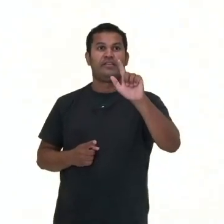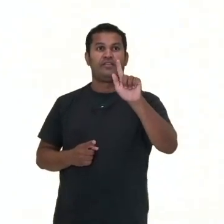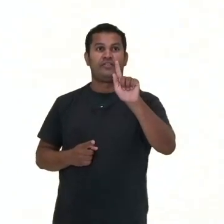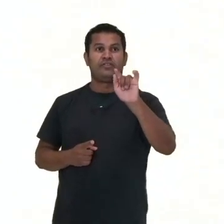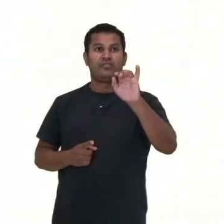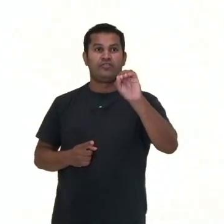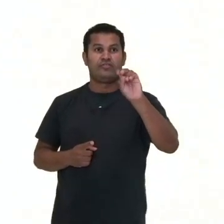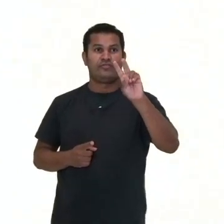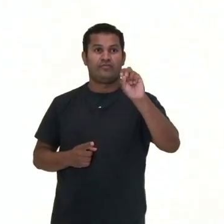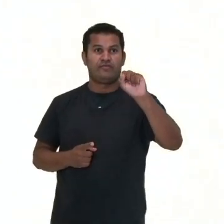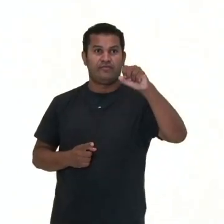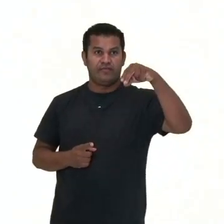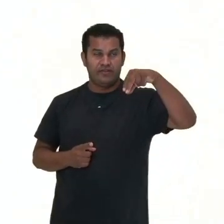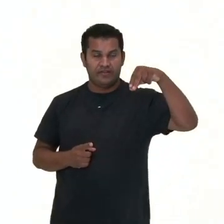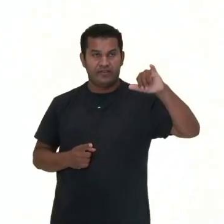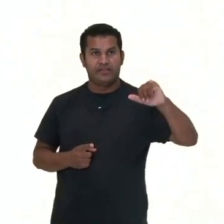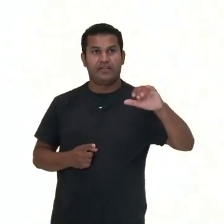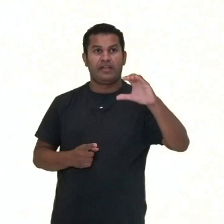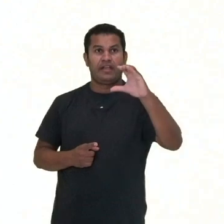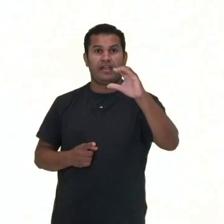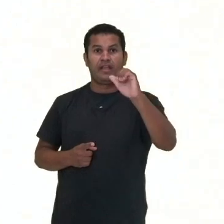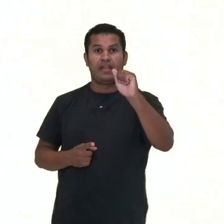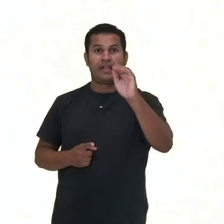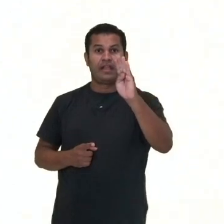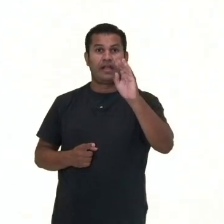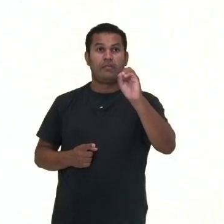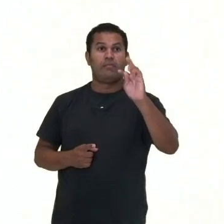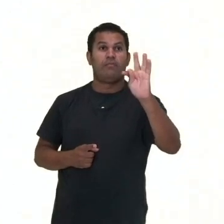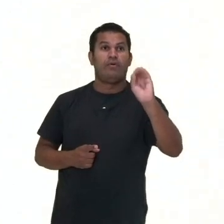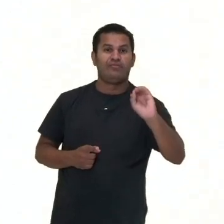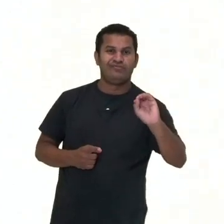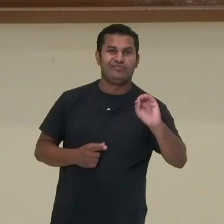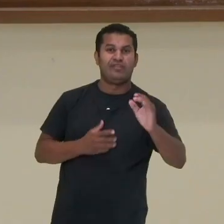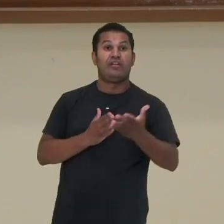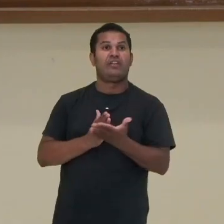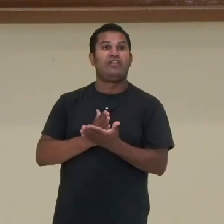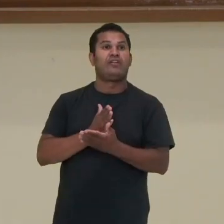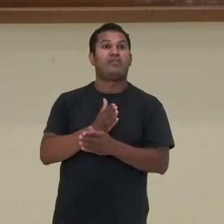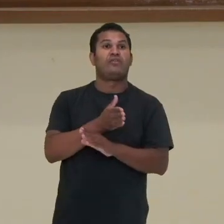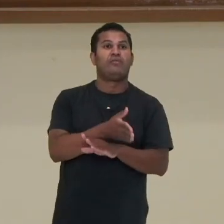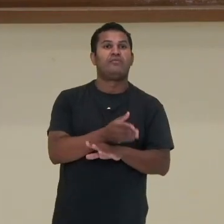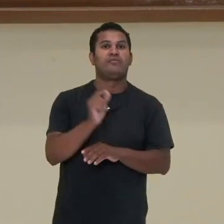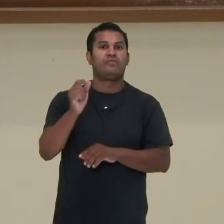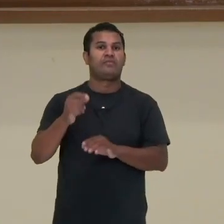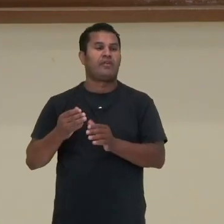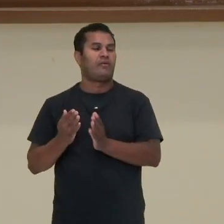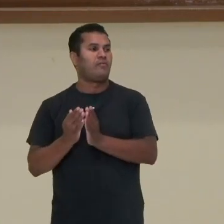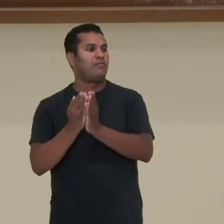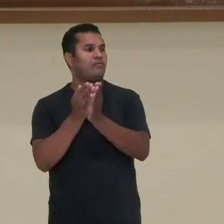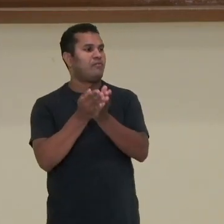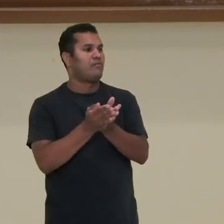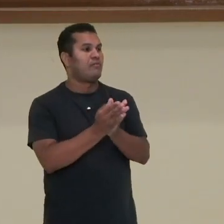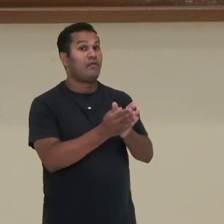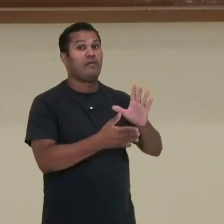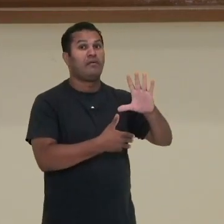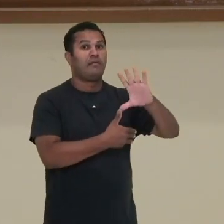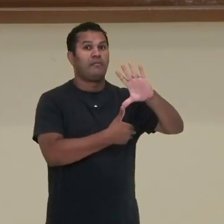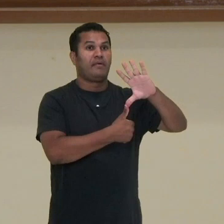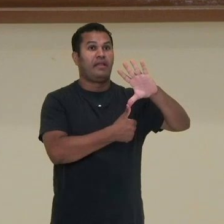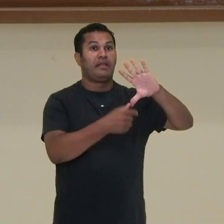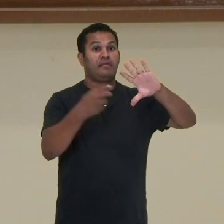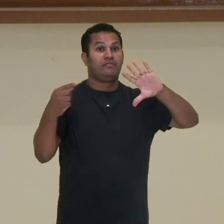Caboto explorou alguns pontos da América do Norte, porque qual era a dificuldade de navegar para o